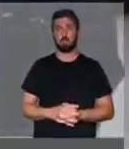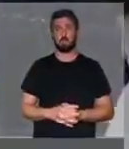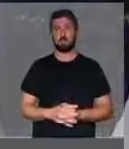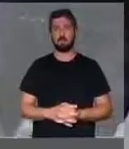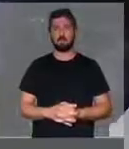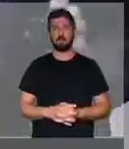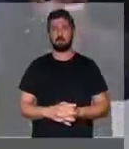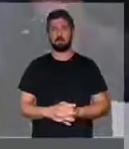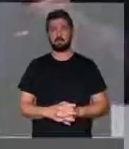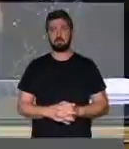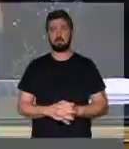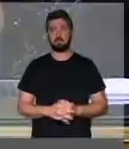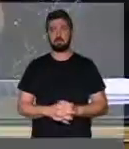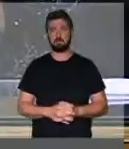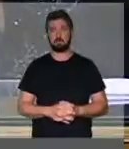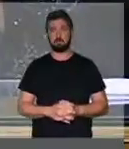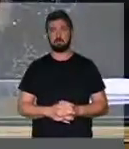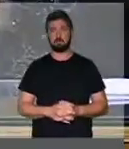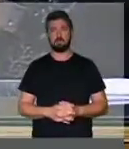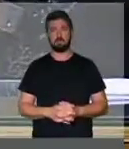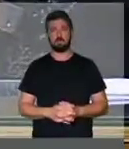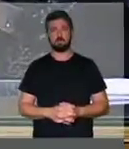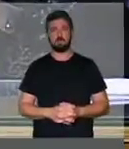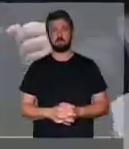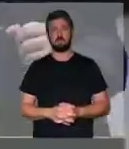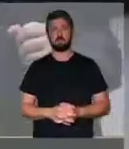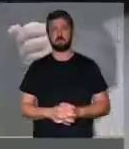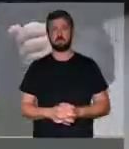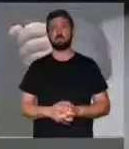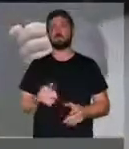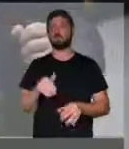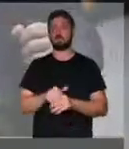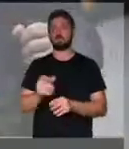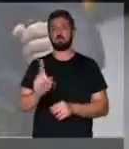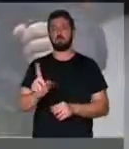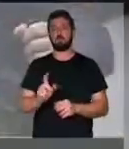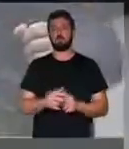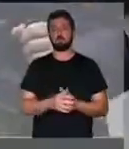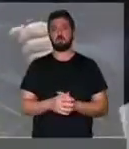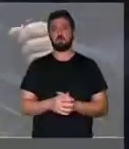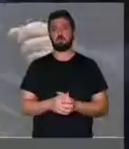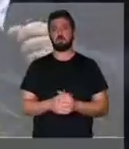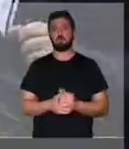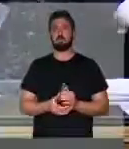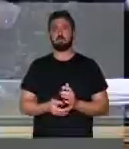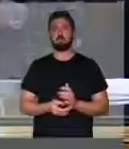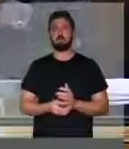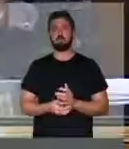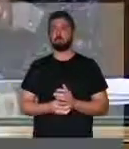Como vota, deputado? Sim ou não? Eu vou votar não, deputado. Só, eu vou votar não, senhor. Obrigado, deputado. Mas só para deixar claro. Senhor. Obrigado, deputado.